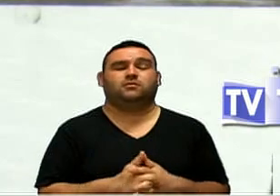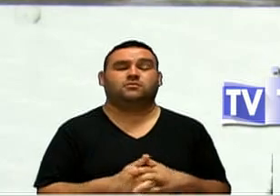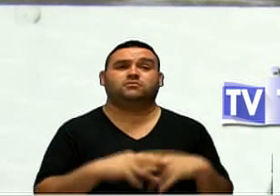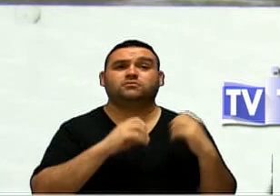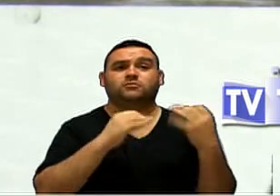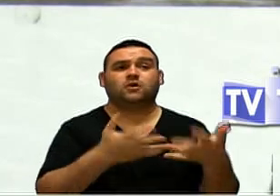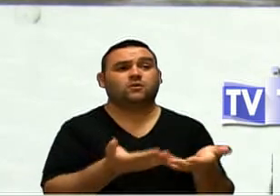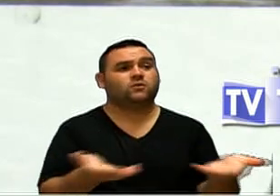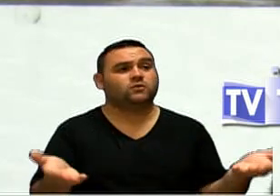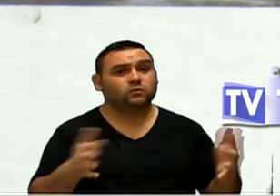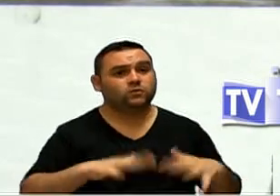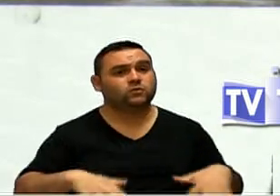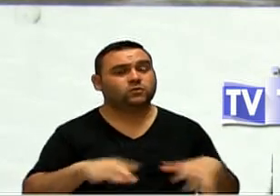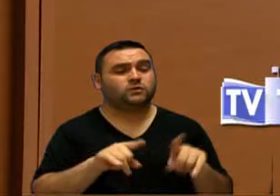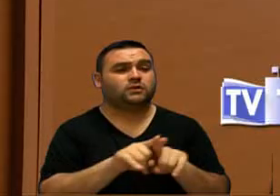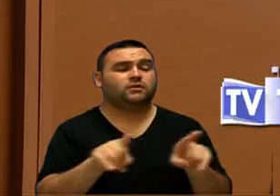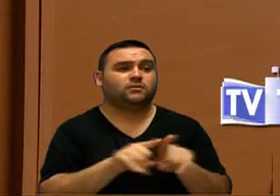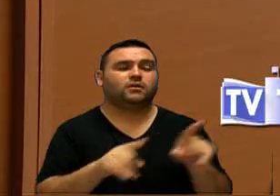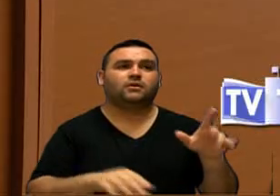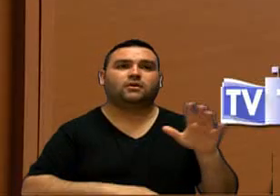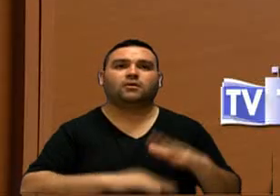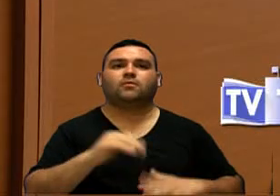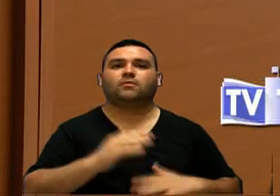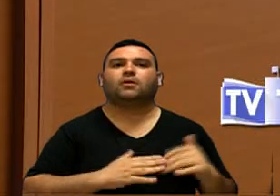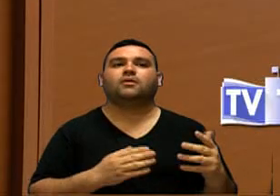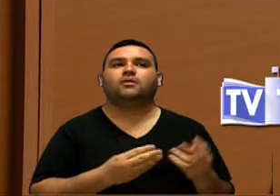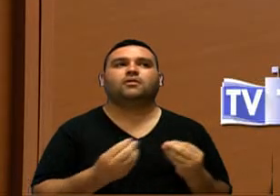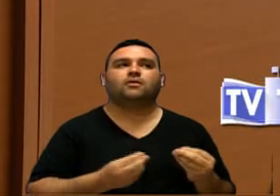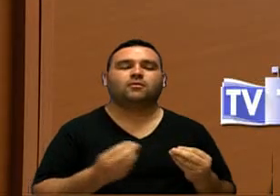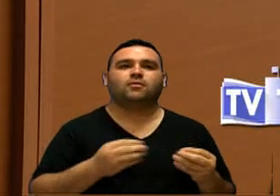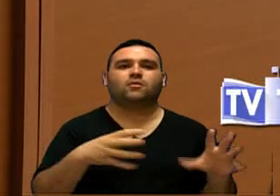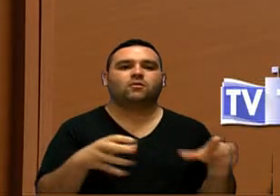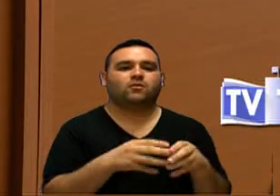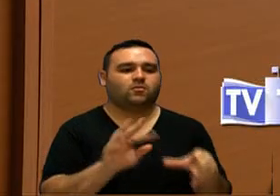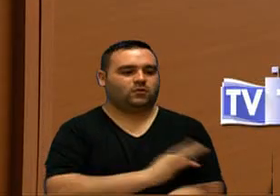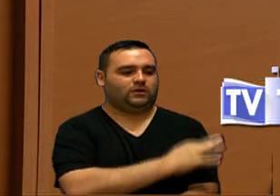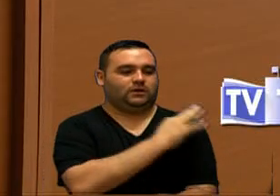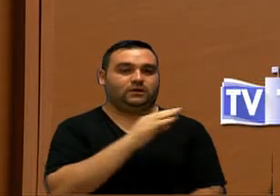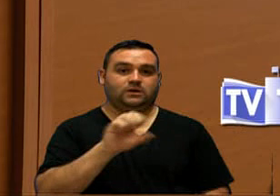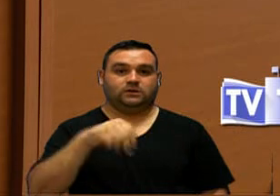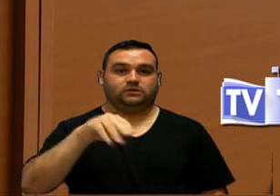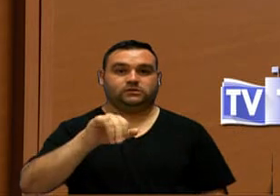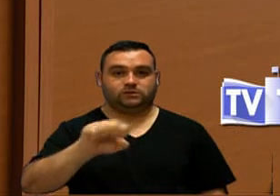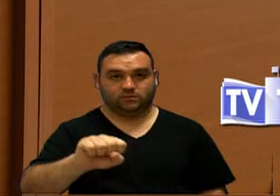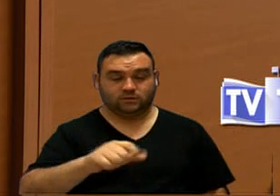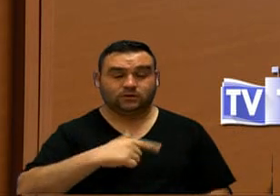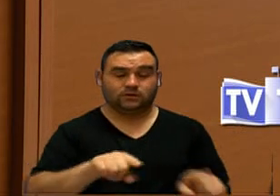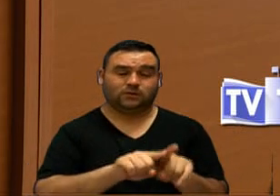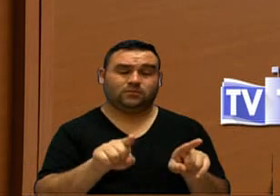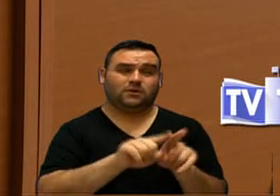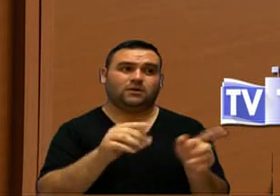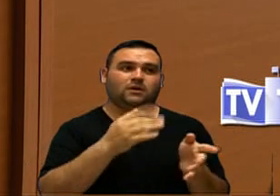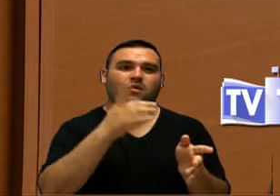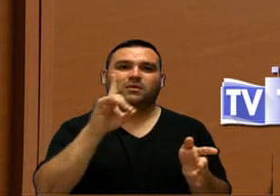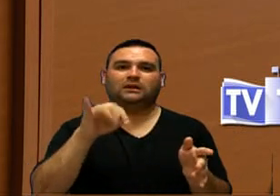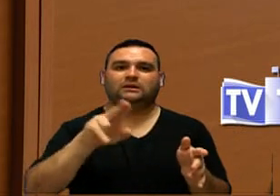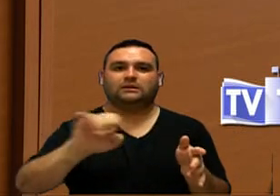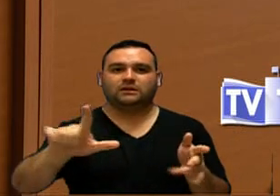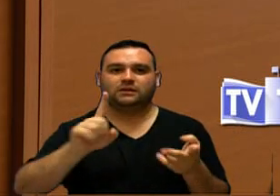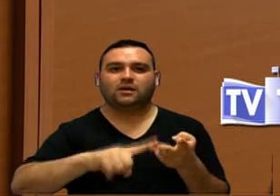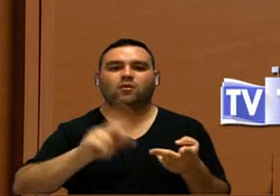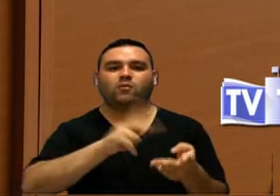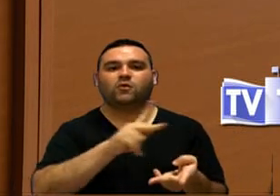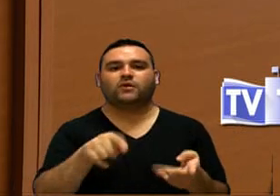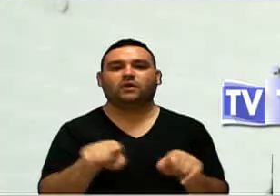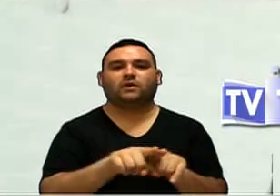trazendo para vocês em mãos, através da nossa equipe técnica da SEMES, do Daniel Querido, chefe de visão, e do